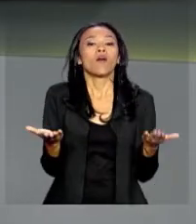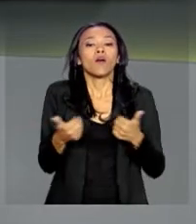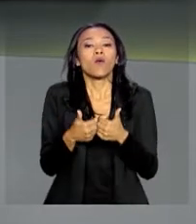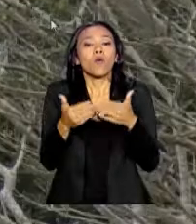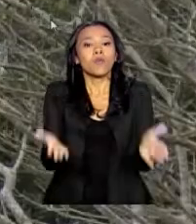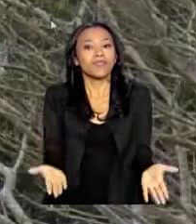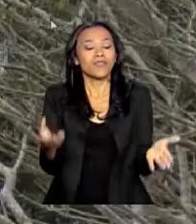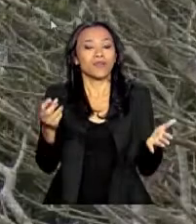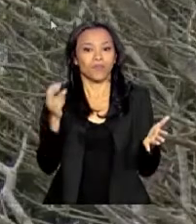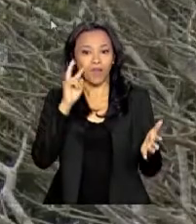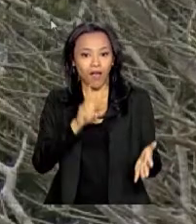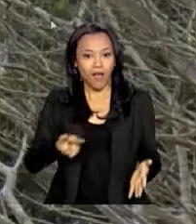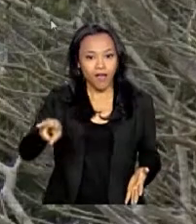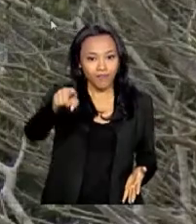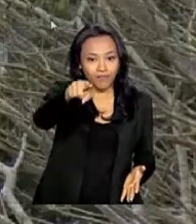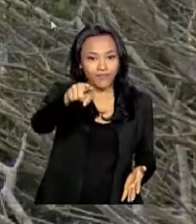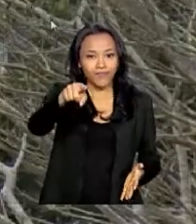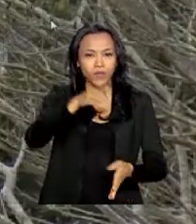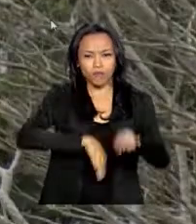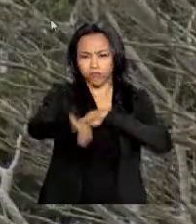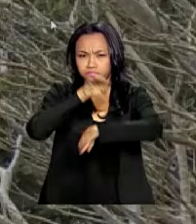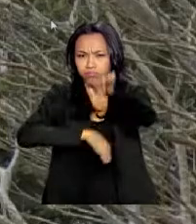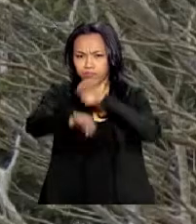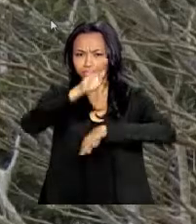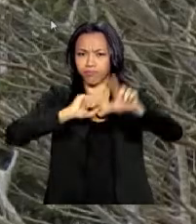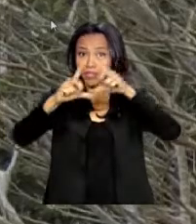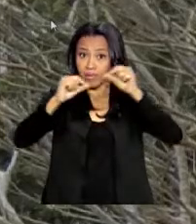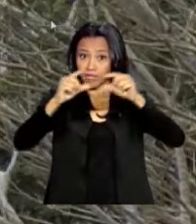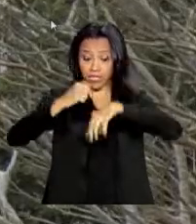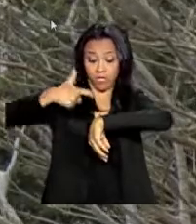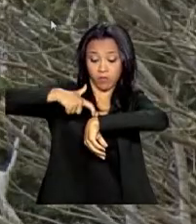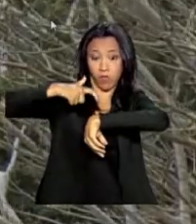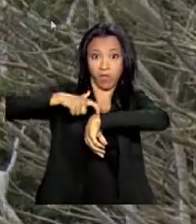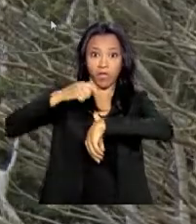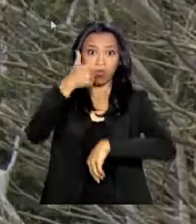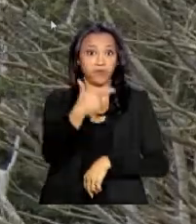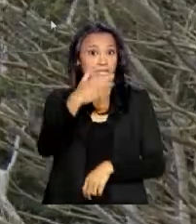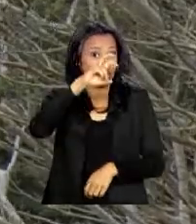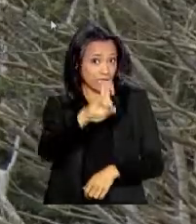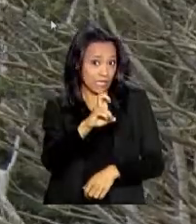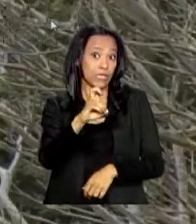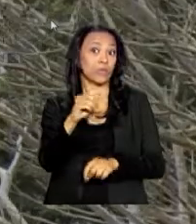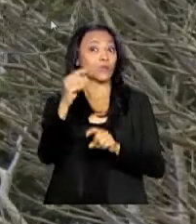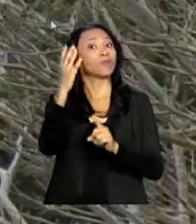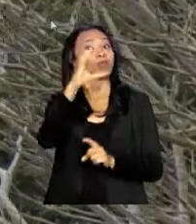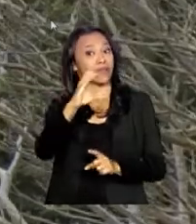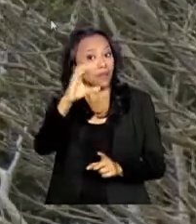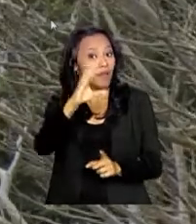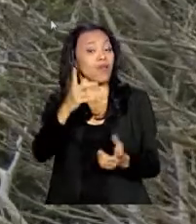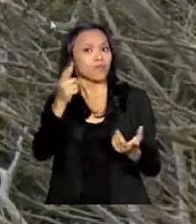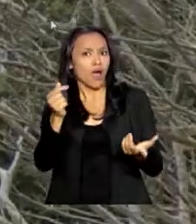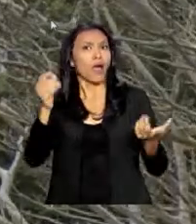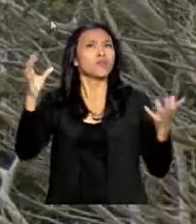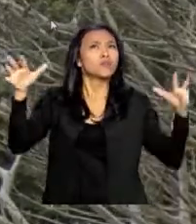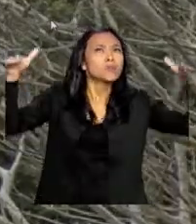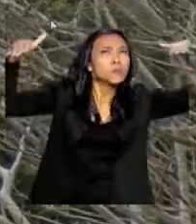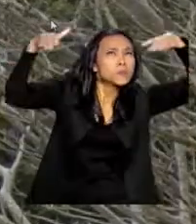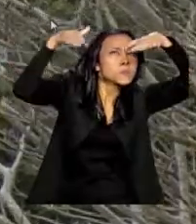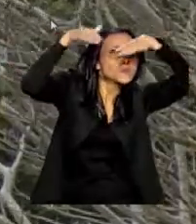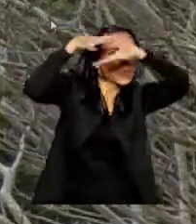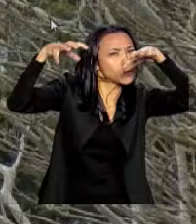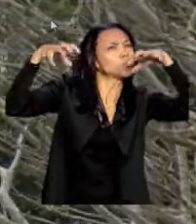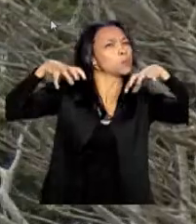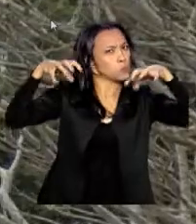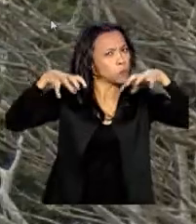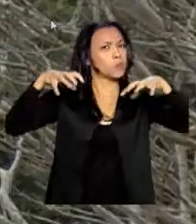imagens ao vivo do trânsito de brasília neste momento faz 25 graus celsius lado com possibilidade de chuva a umidade